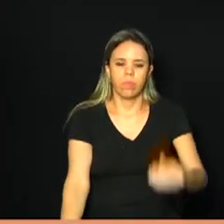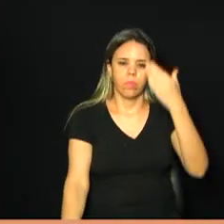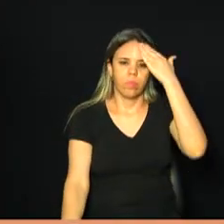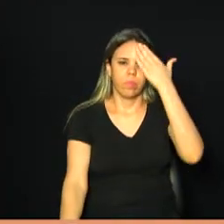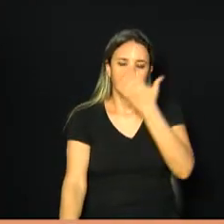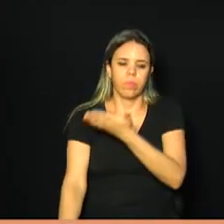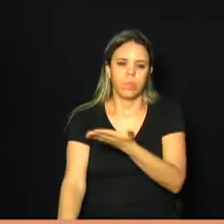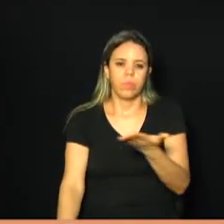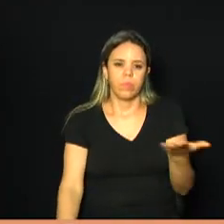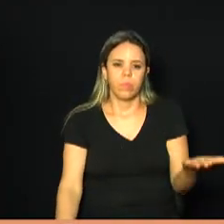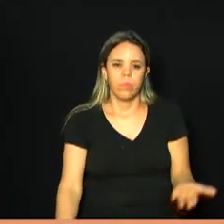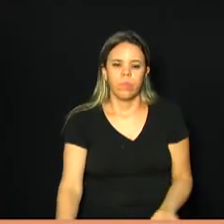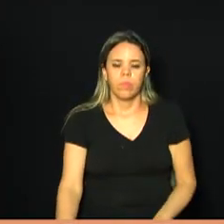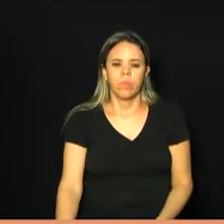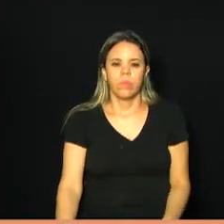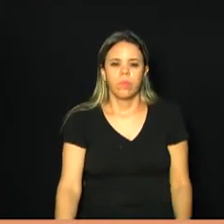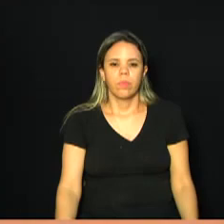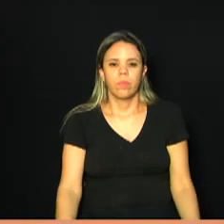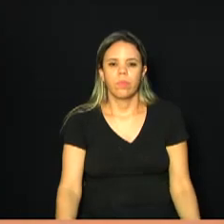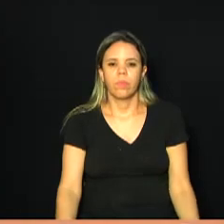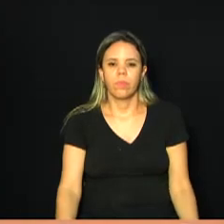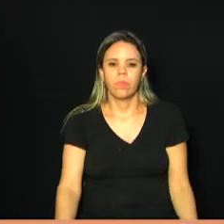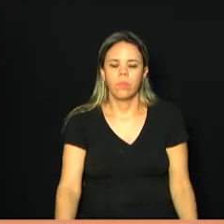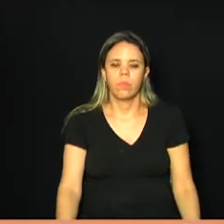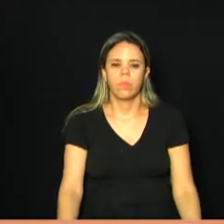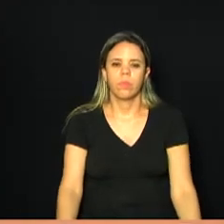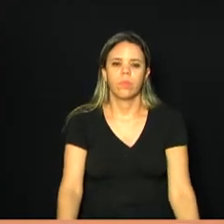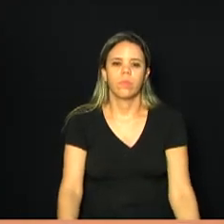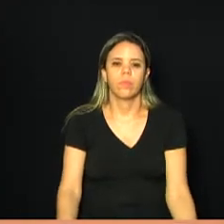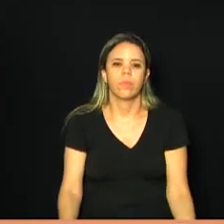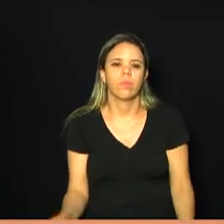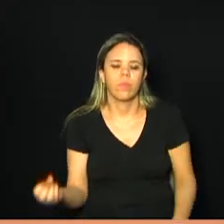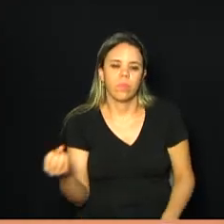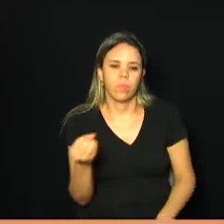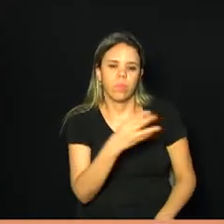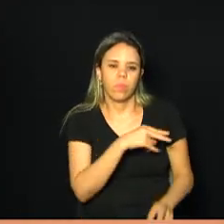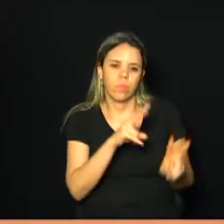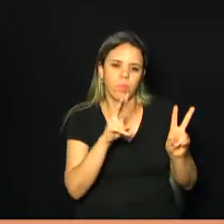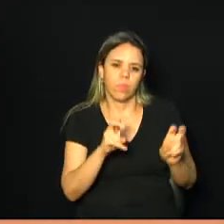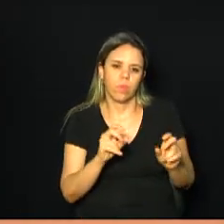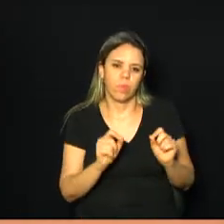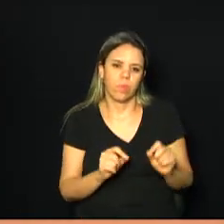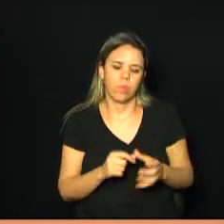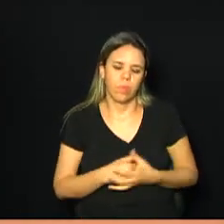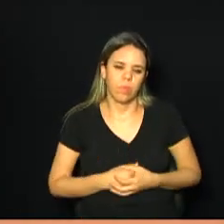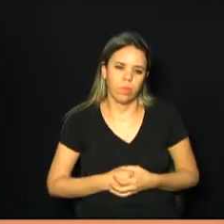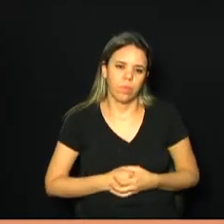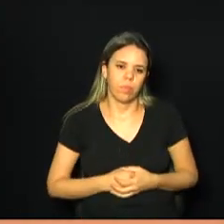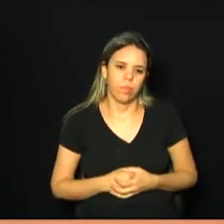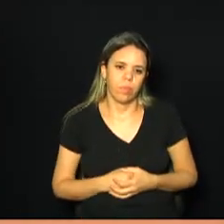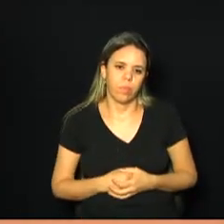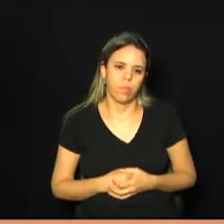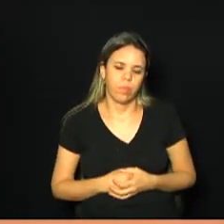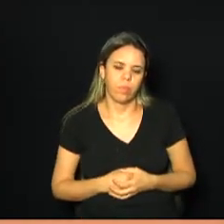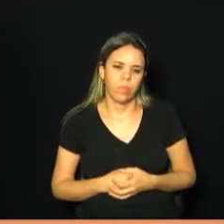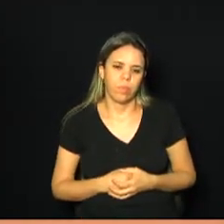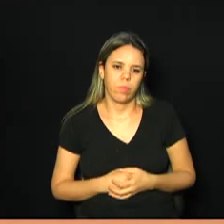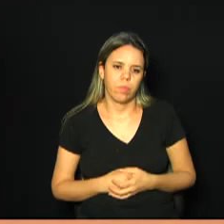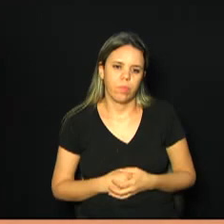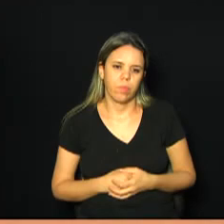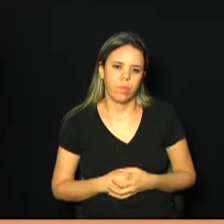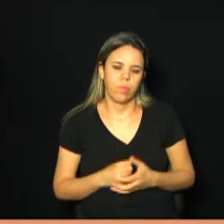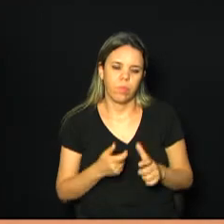vocês. É um assunto recente, vereador Carlinhos, que com a